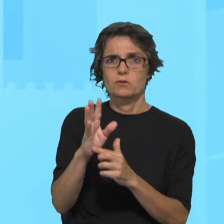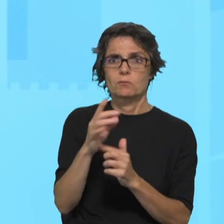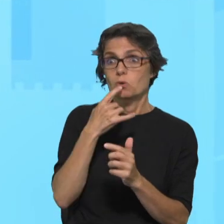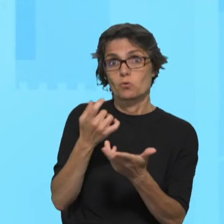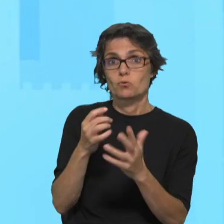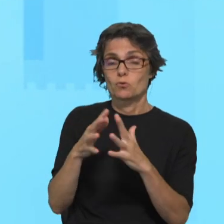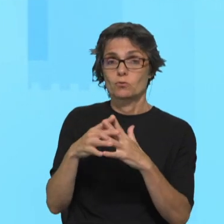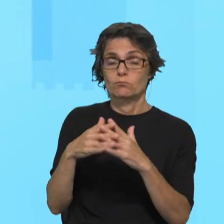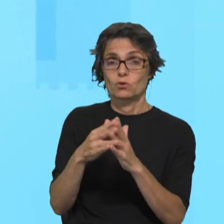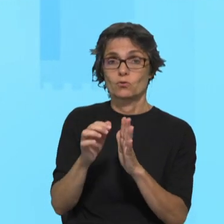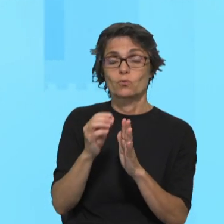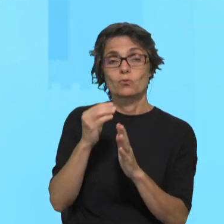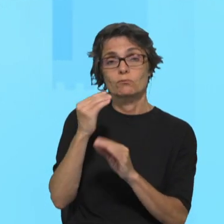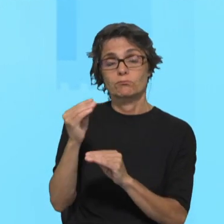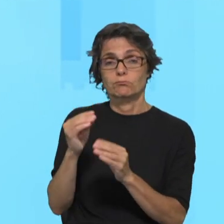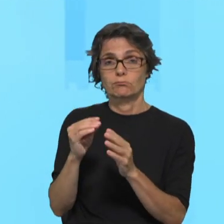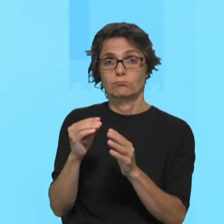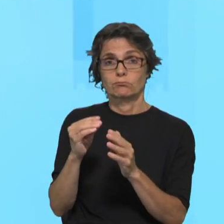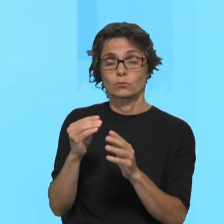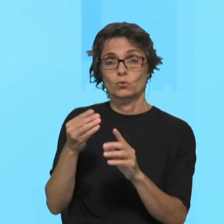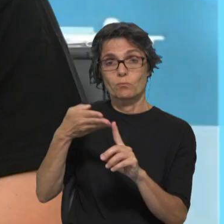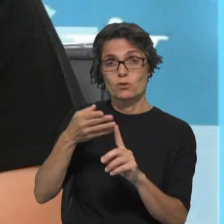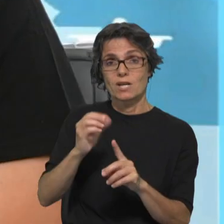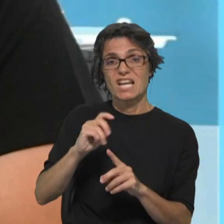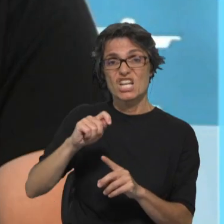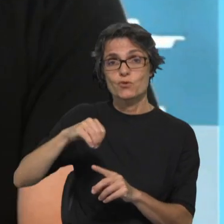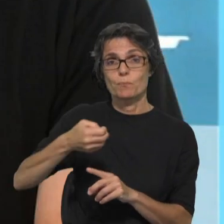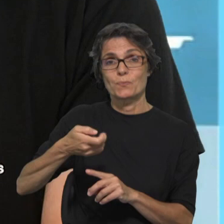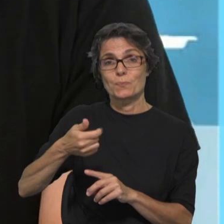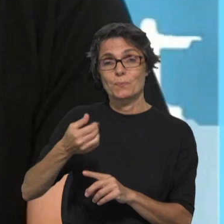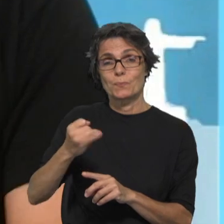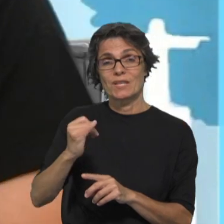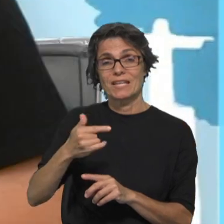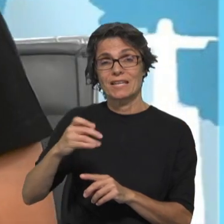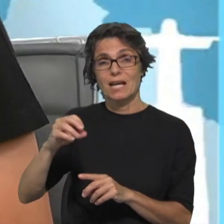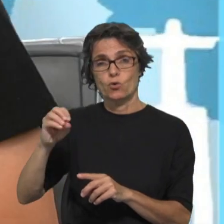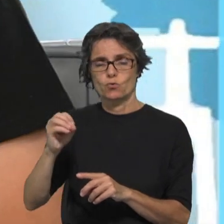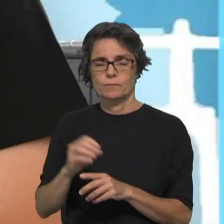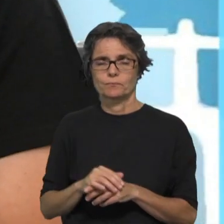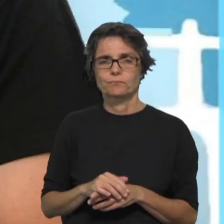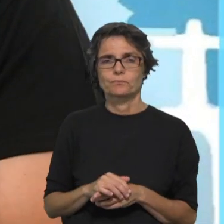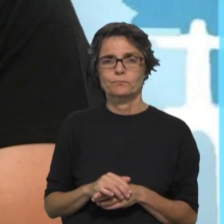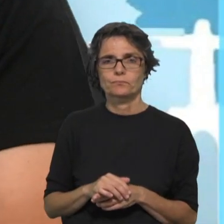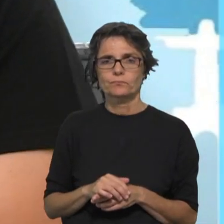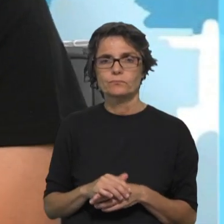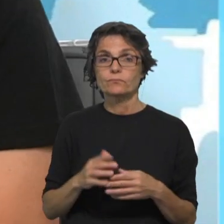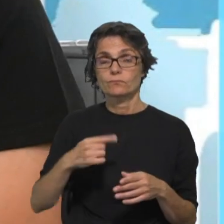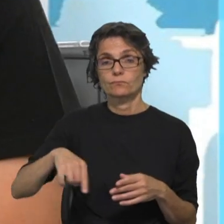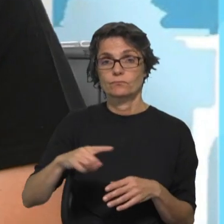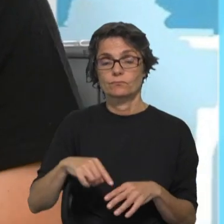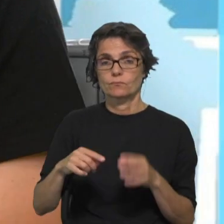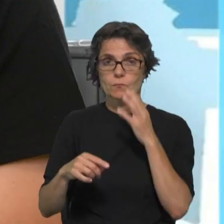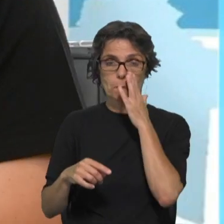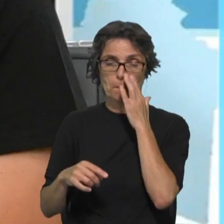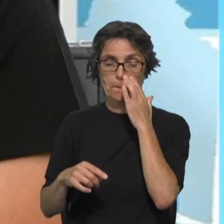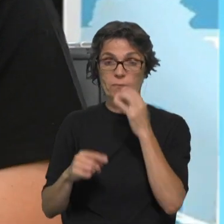estrutura a pastoral juvenil dos missionários espiritanos? Nós até é engraçado que este tempo próximo da Jornada